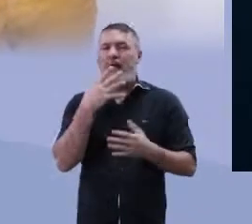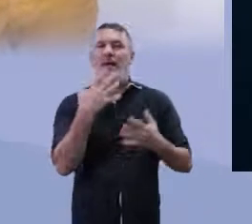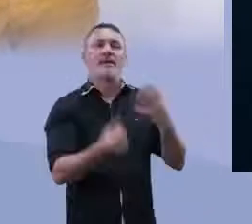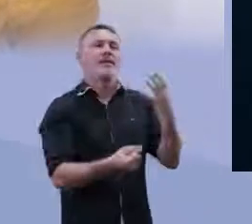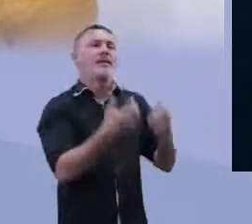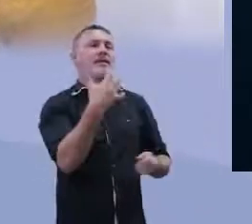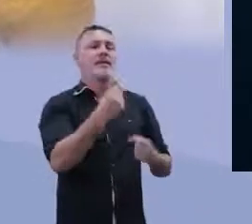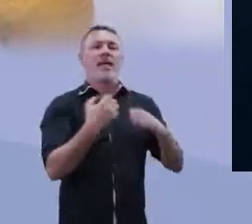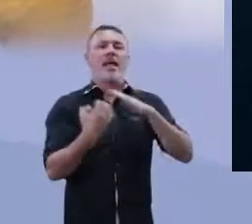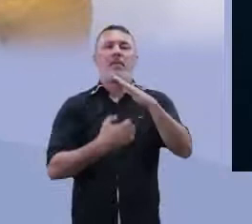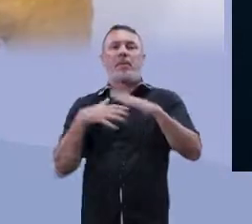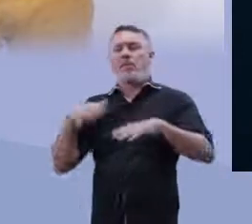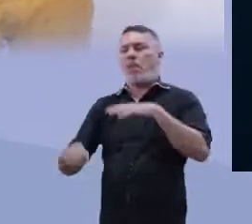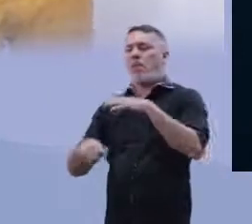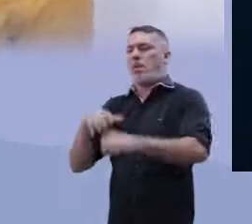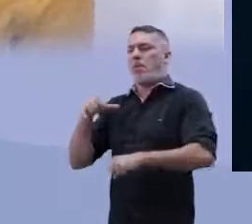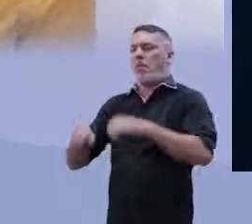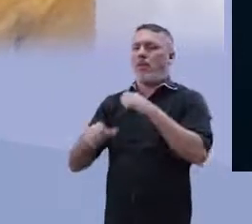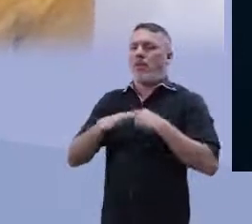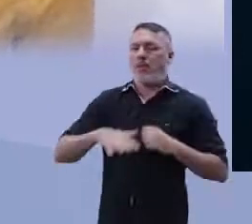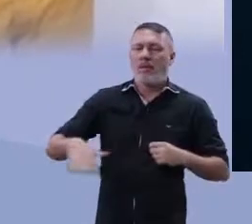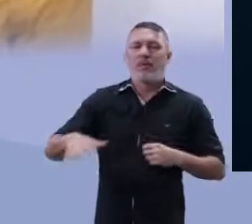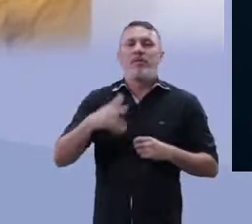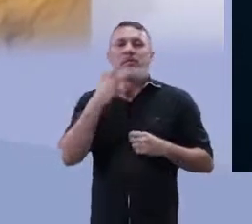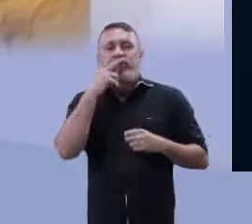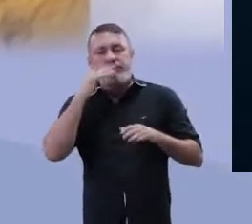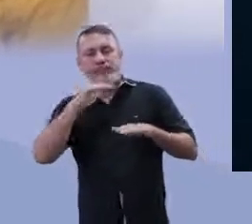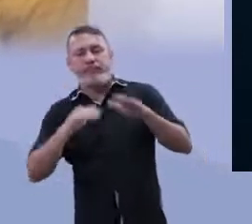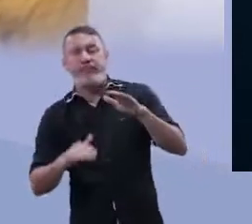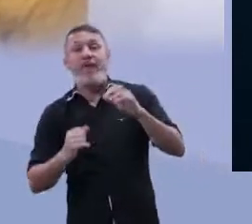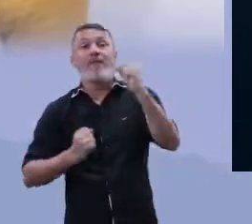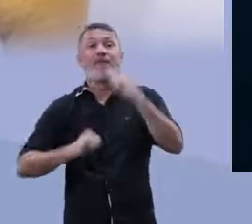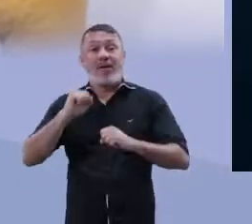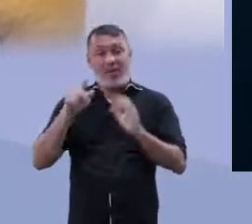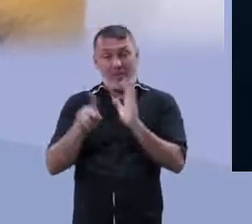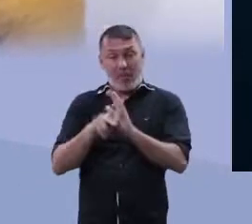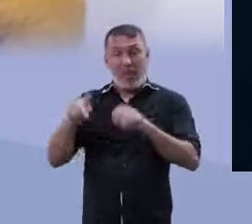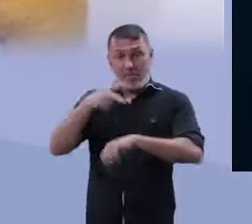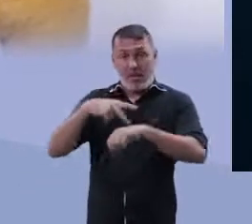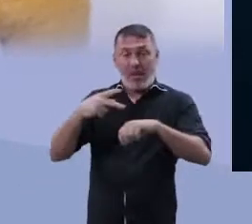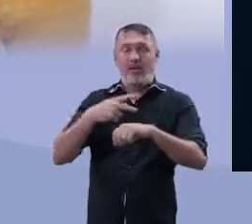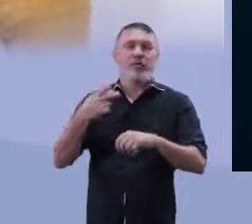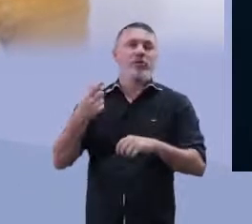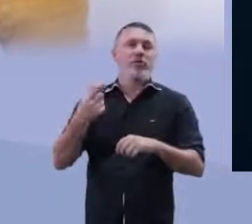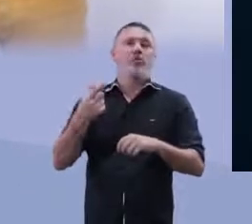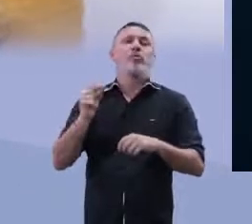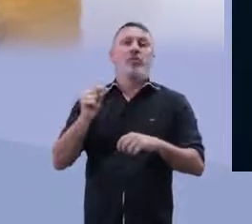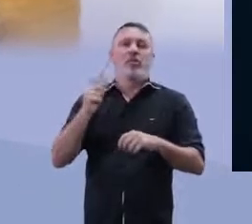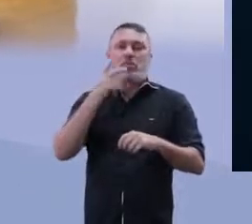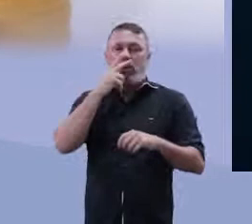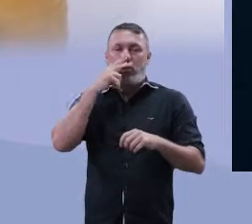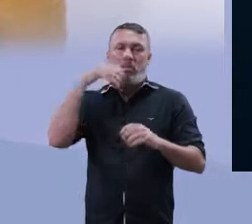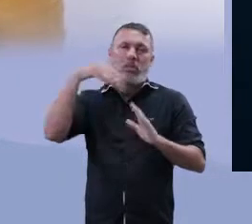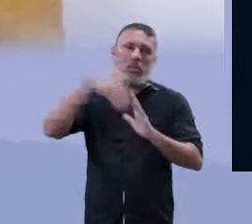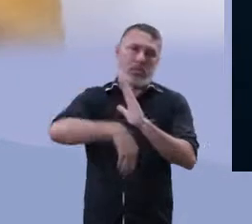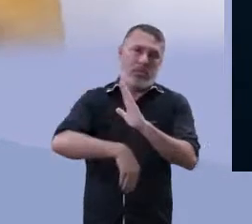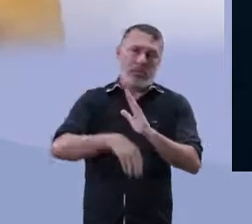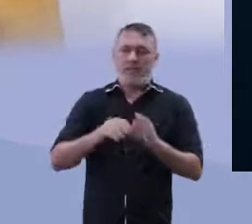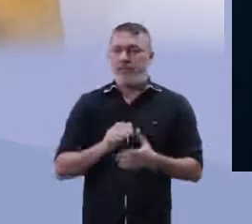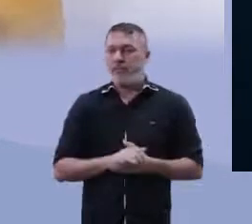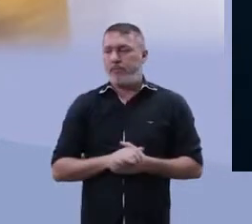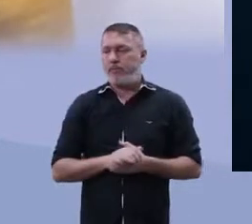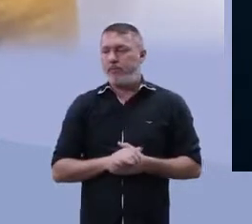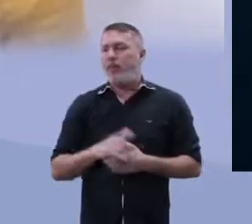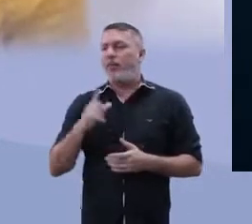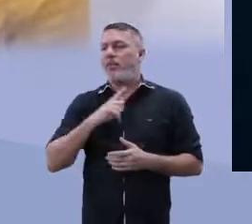a essa industrialização, ele fragiliza a sua indústria interna. Os novos tigres foram países que, no